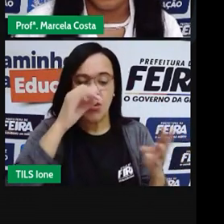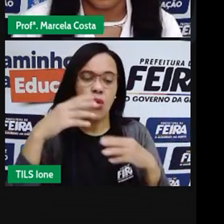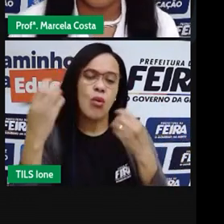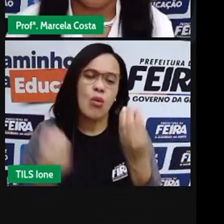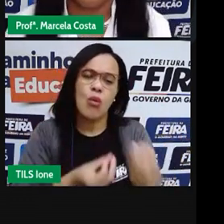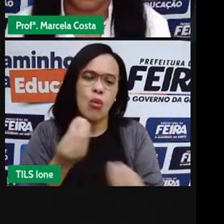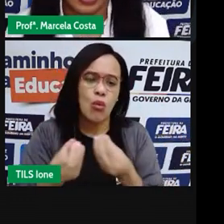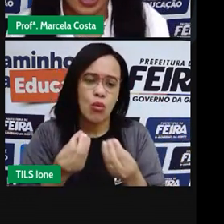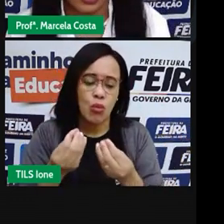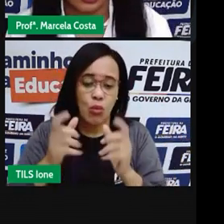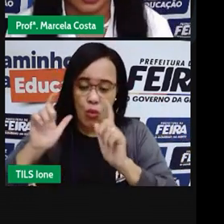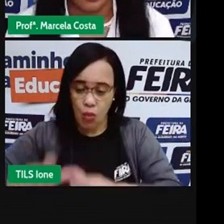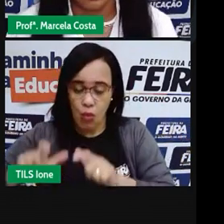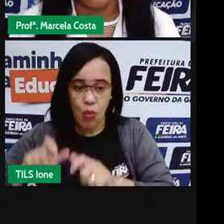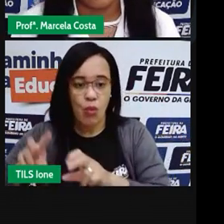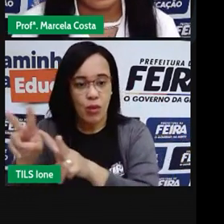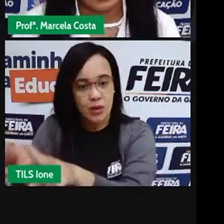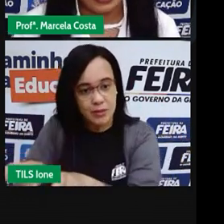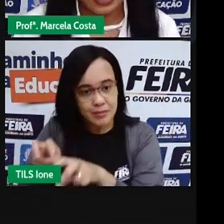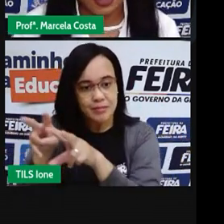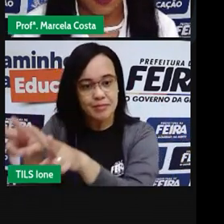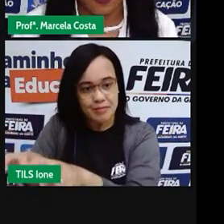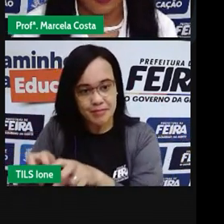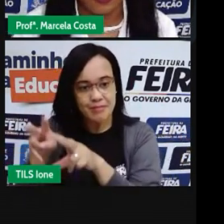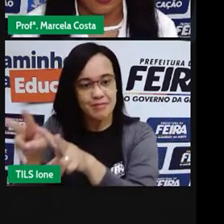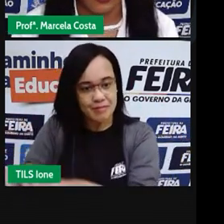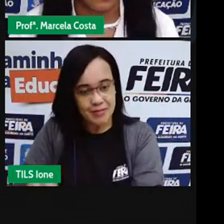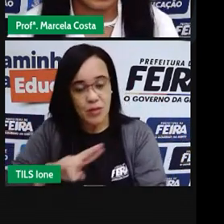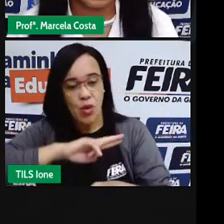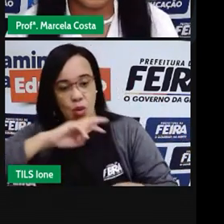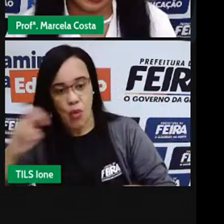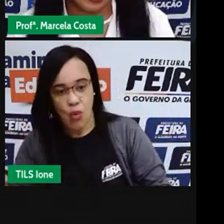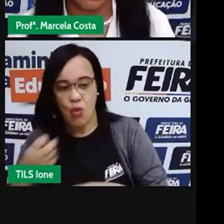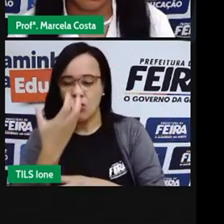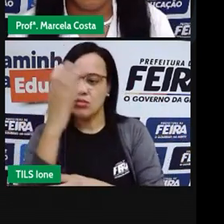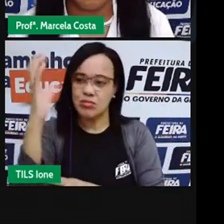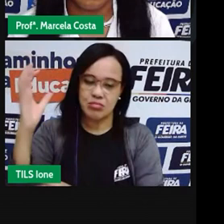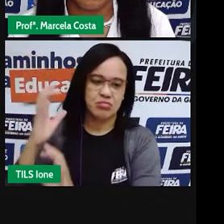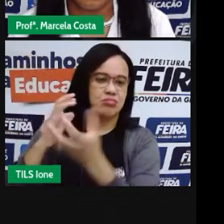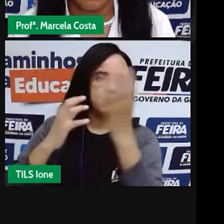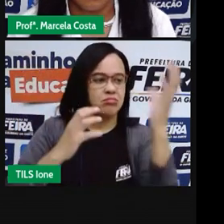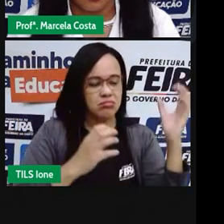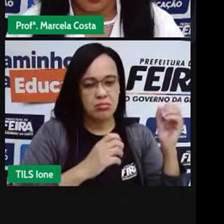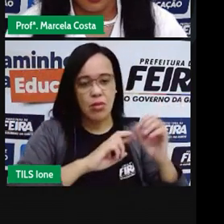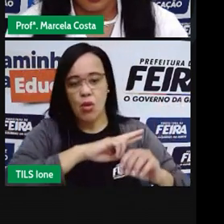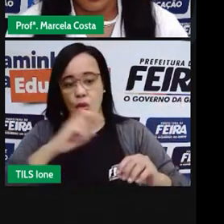fazenda? Numa floresta? Num circo? Numa cidade?